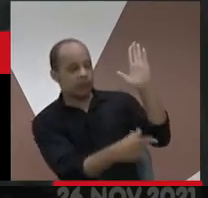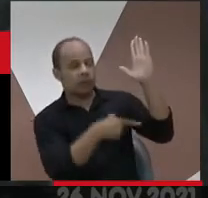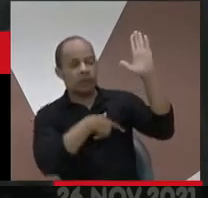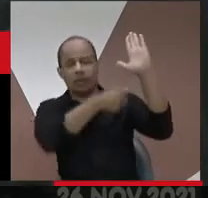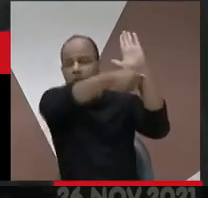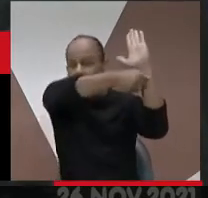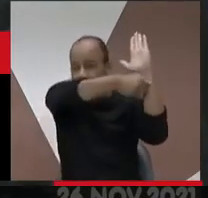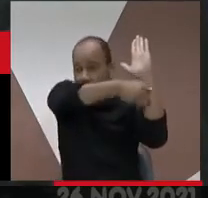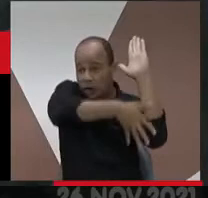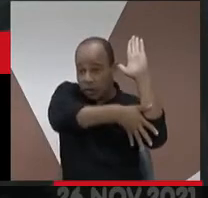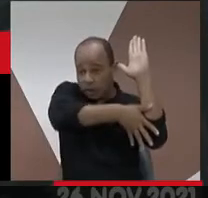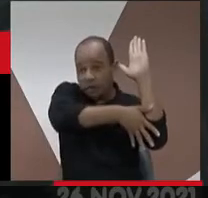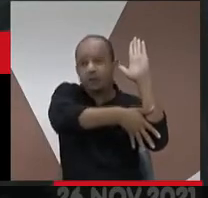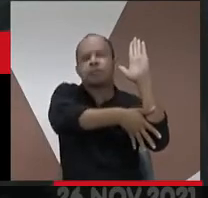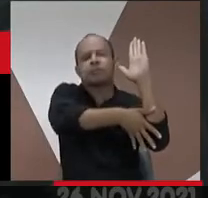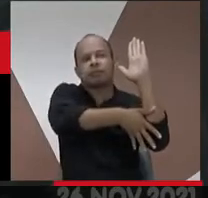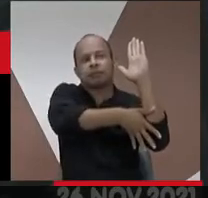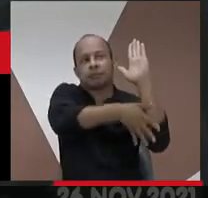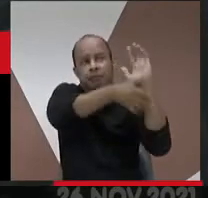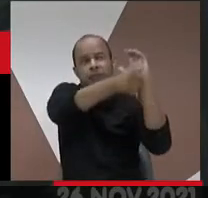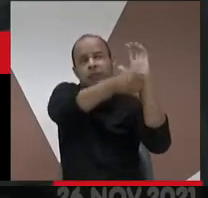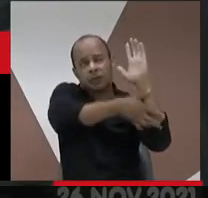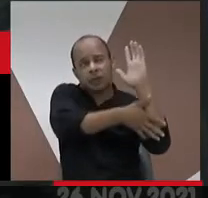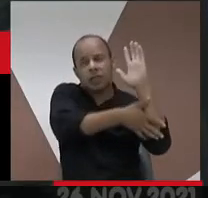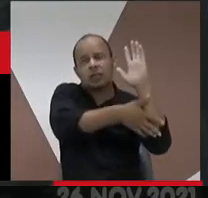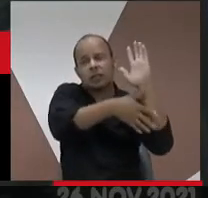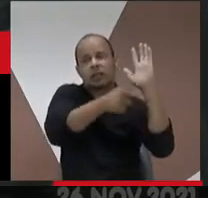uma diretriz que corta cidades